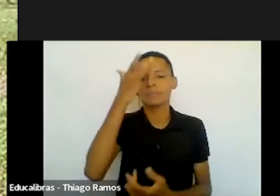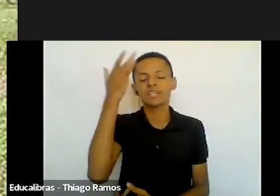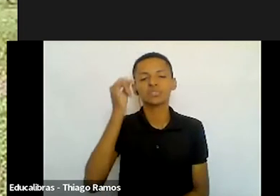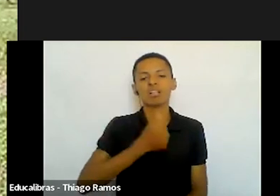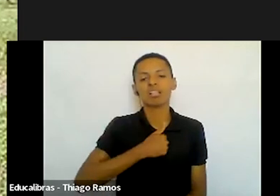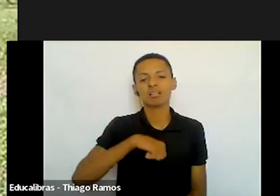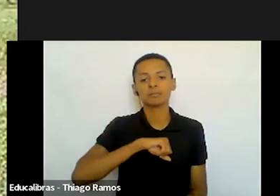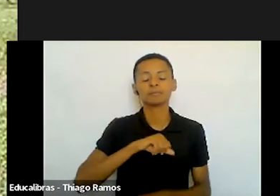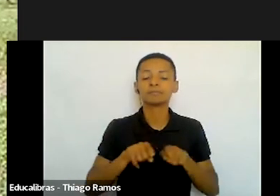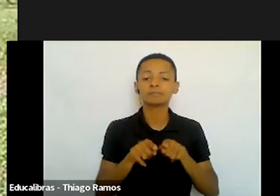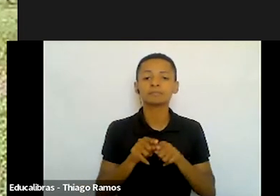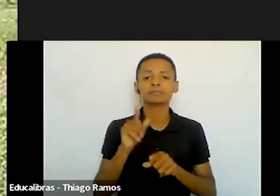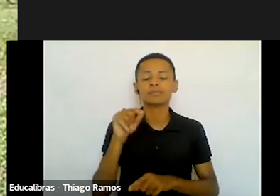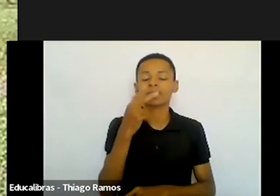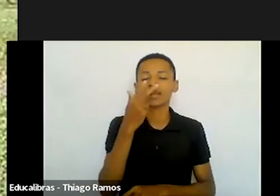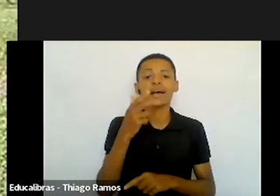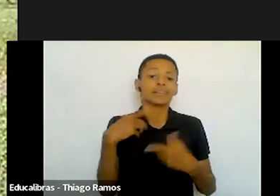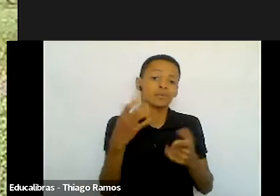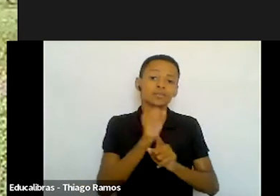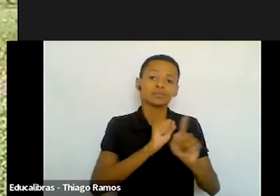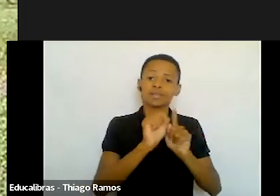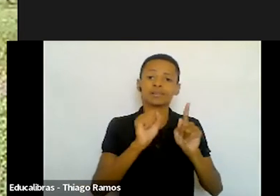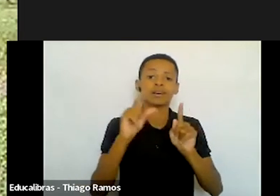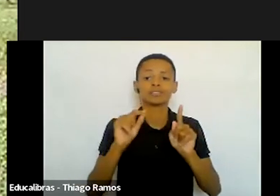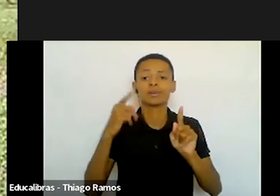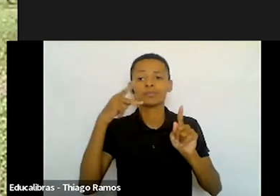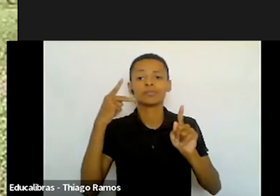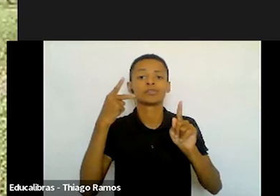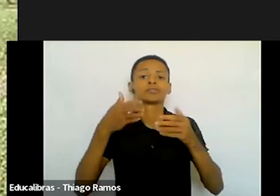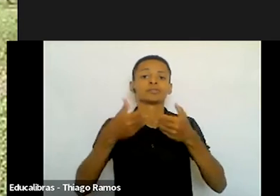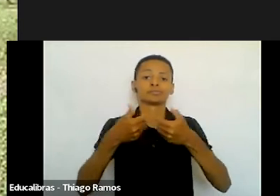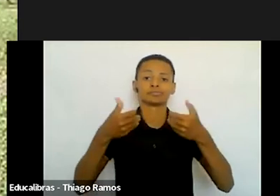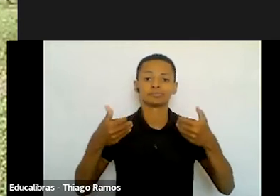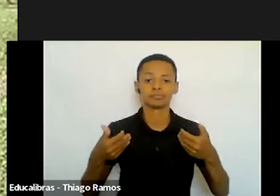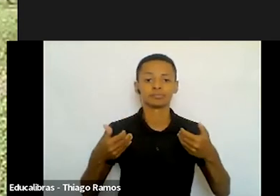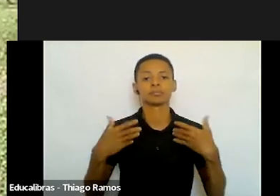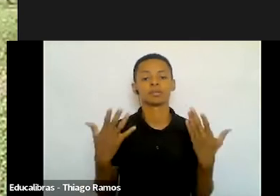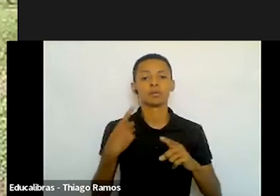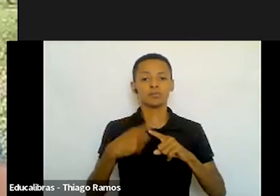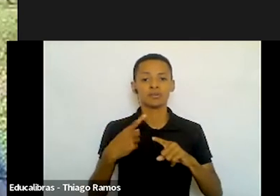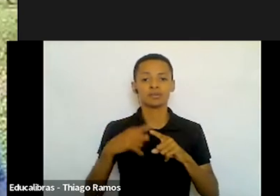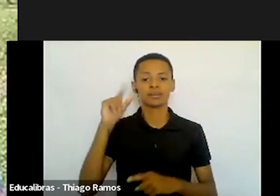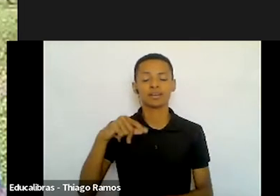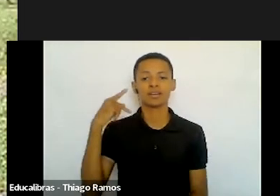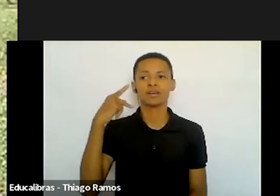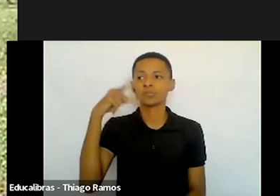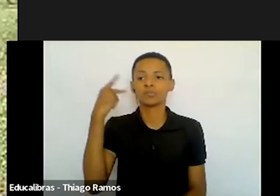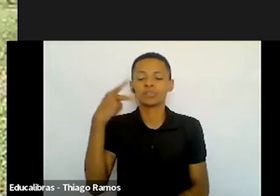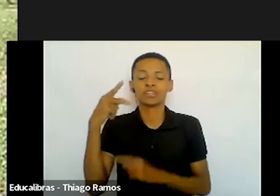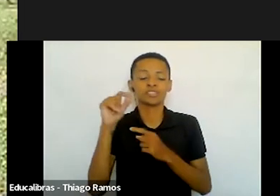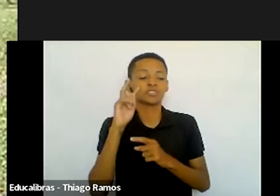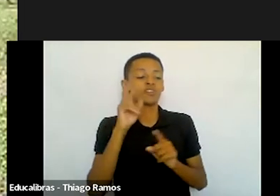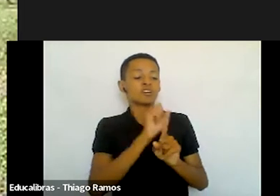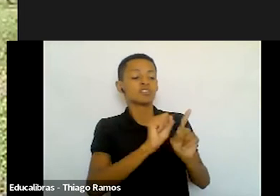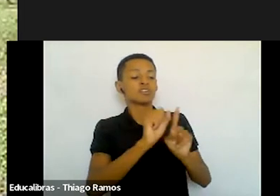um distanciamento da sociedade. Porque a gente tem uma política que onde os políticos só enxergam a sociedade no período